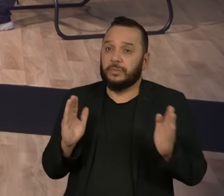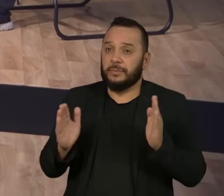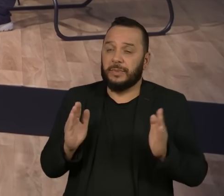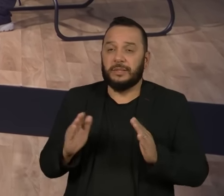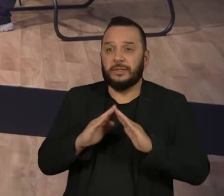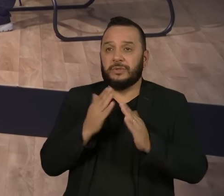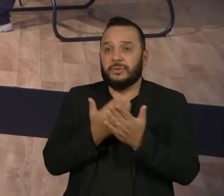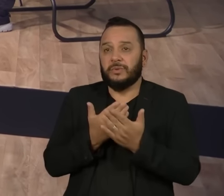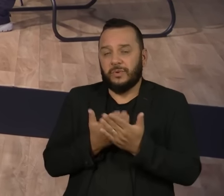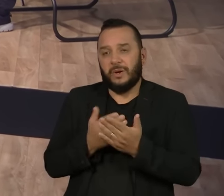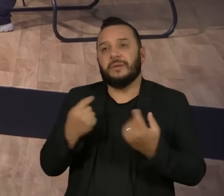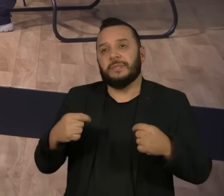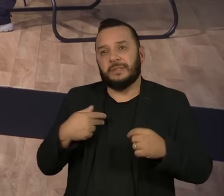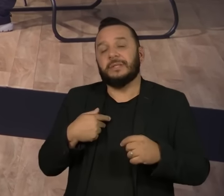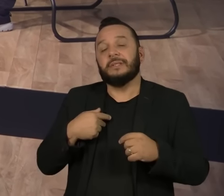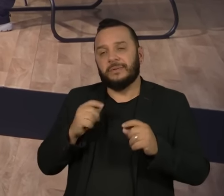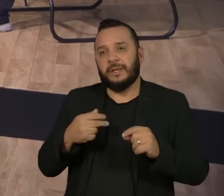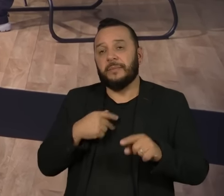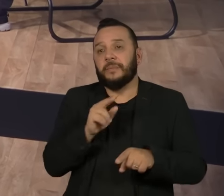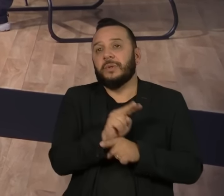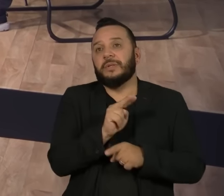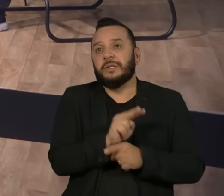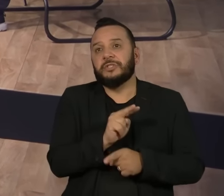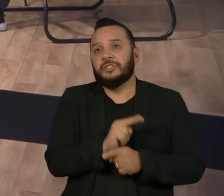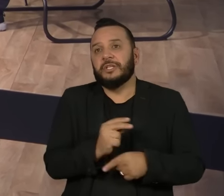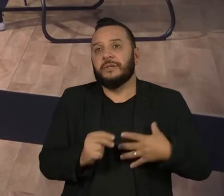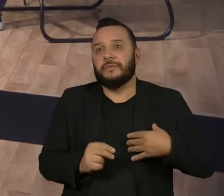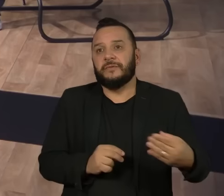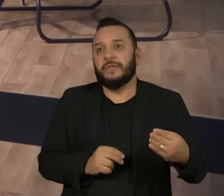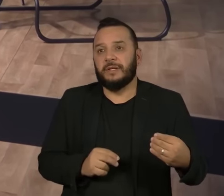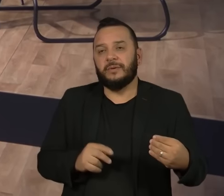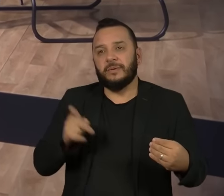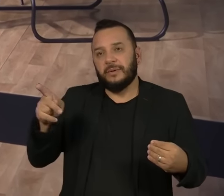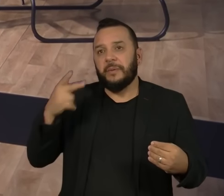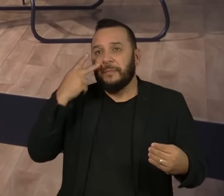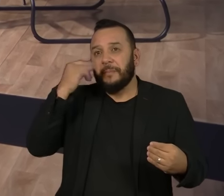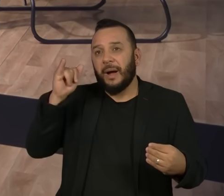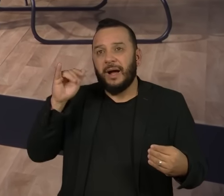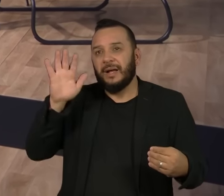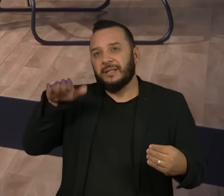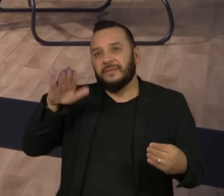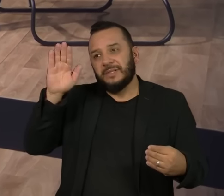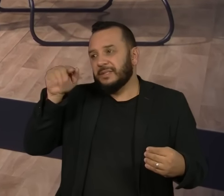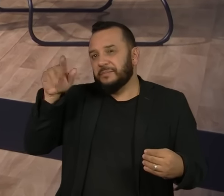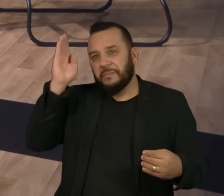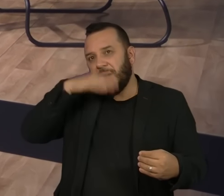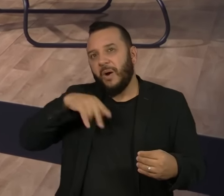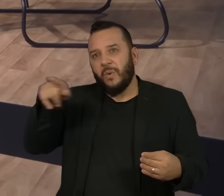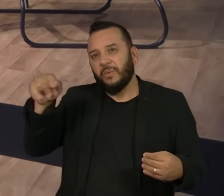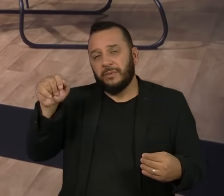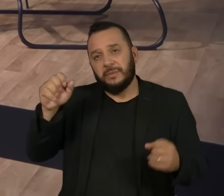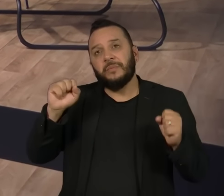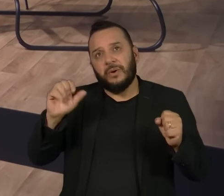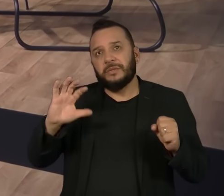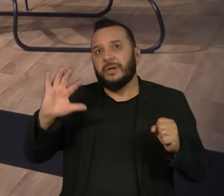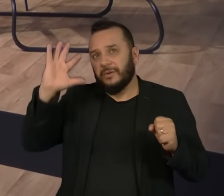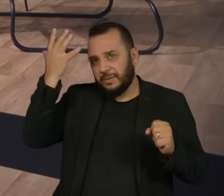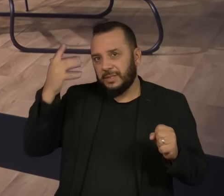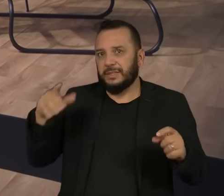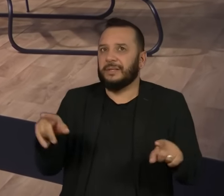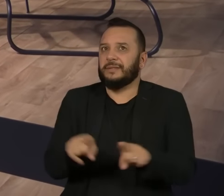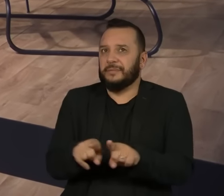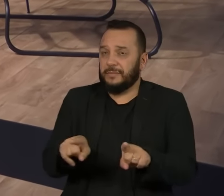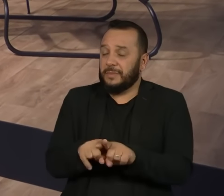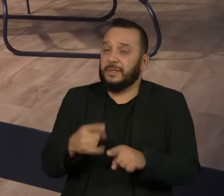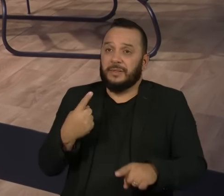seja proteger o filho do pai, né? Assim, infelizmente, mas às vezes pode acontecer um pouco isso também, porque